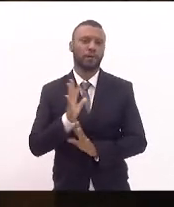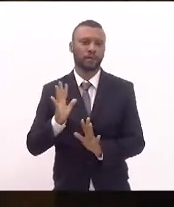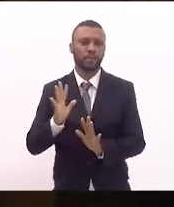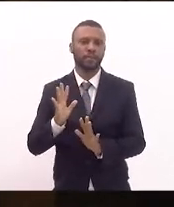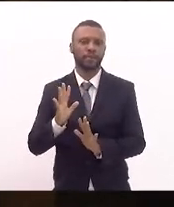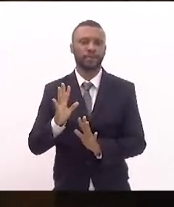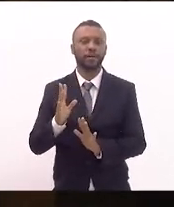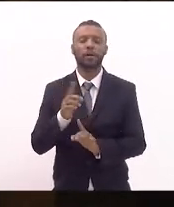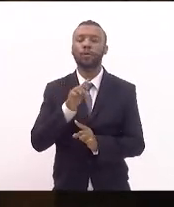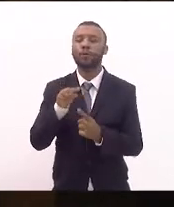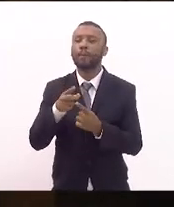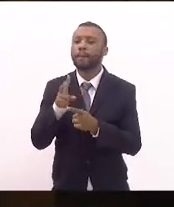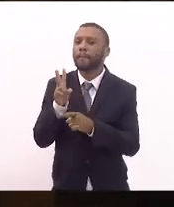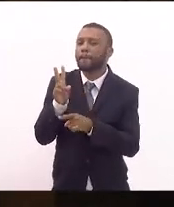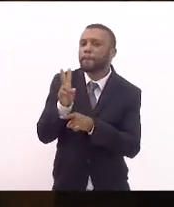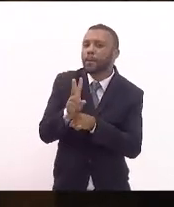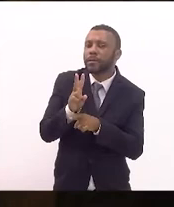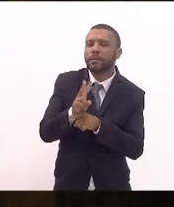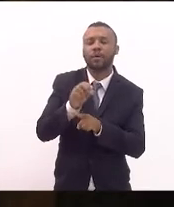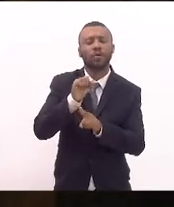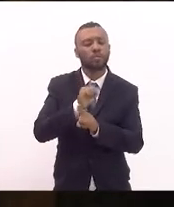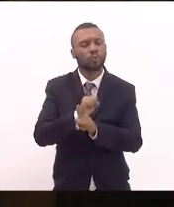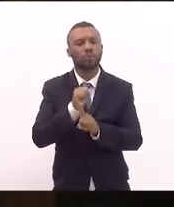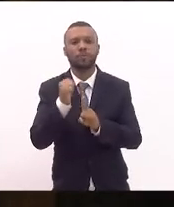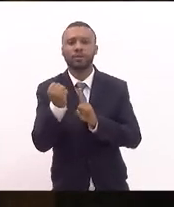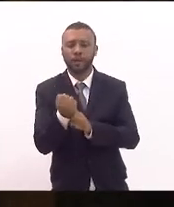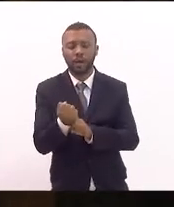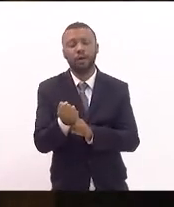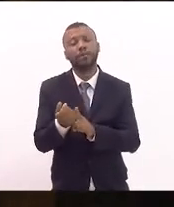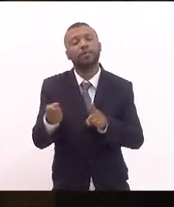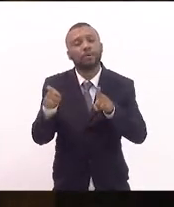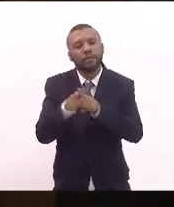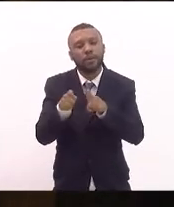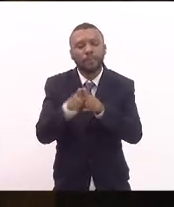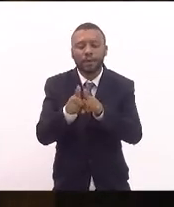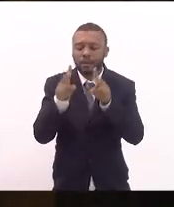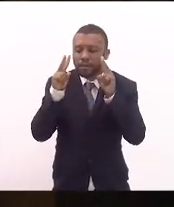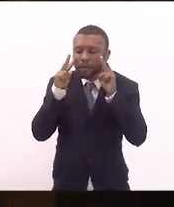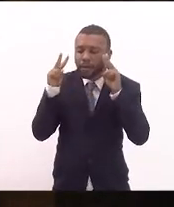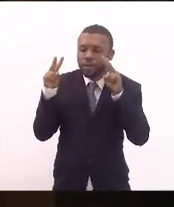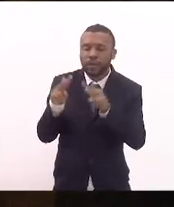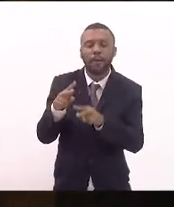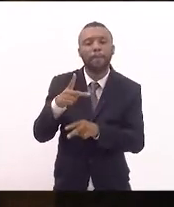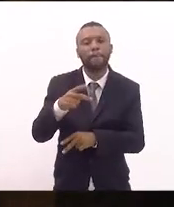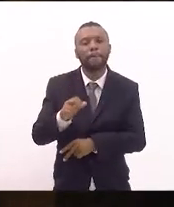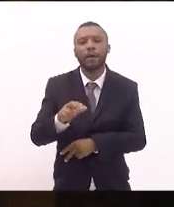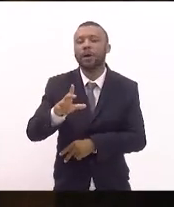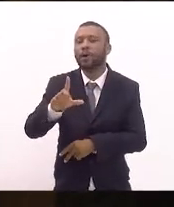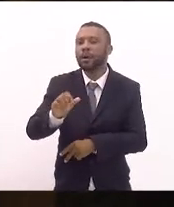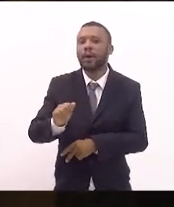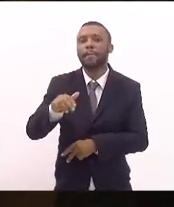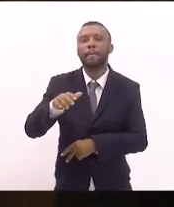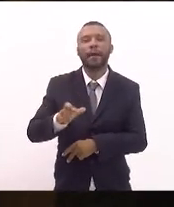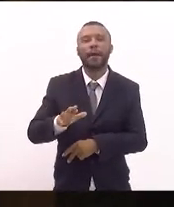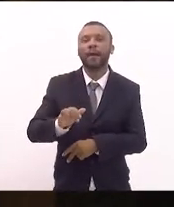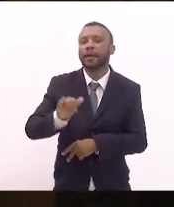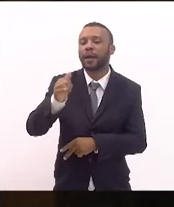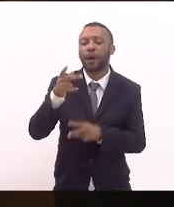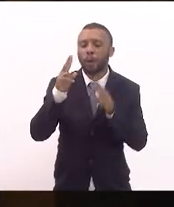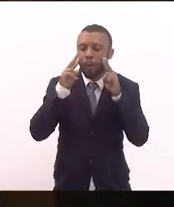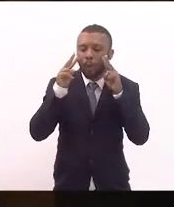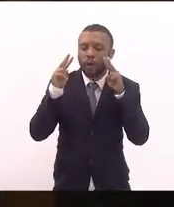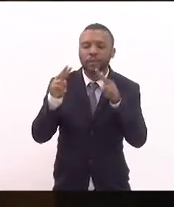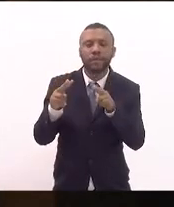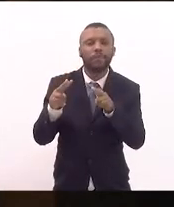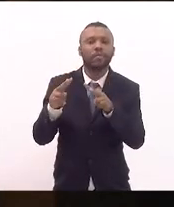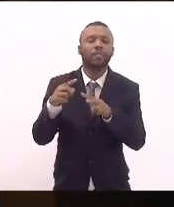de proteção social e, sem dúvida, esse reconhecimento para Paula Mery é um reconhecimento indireto para o trabalho de todos